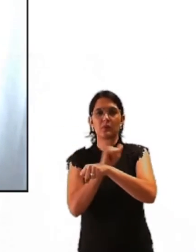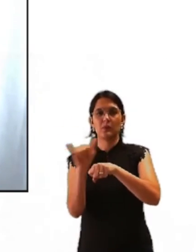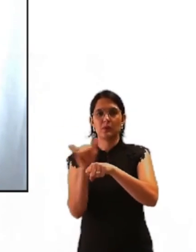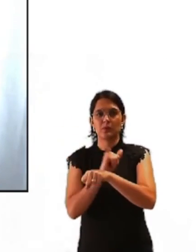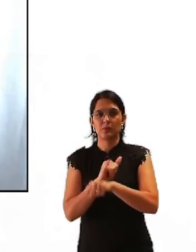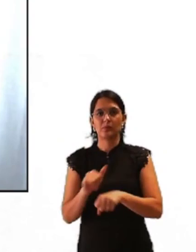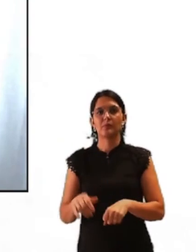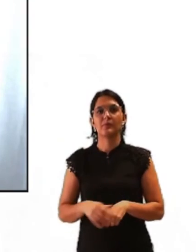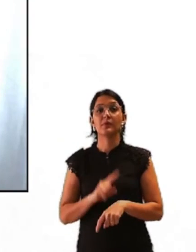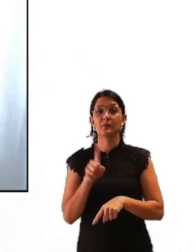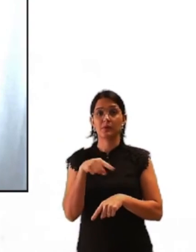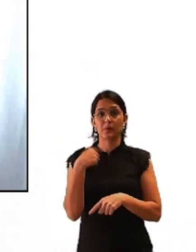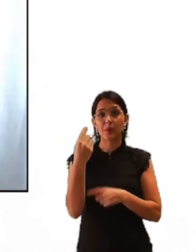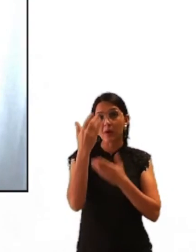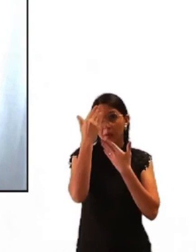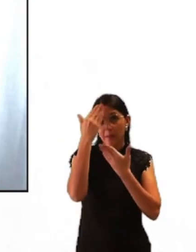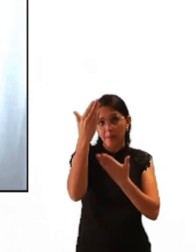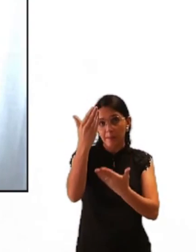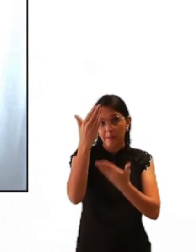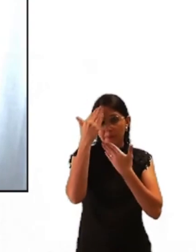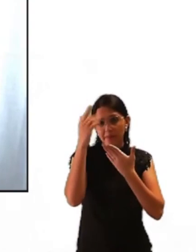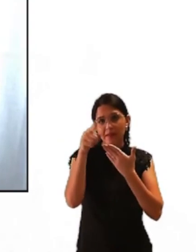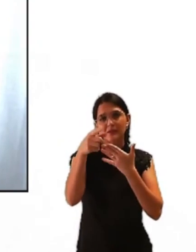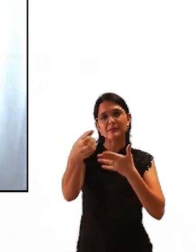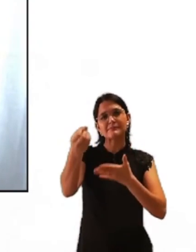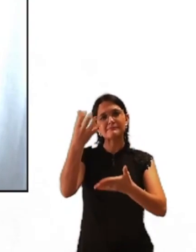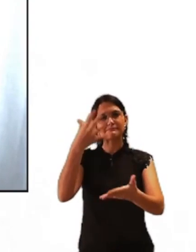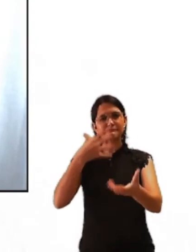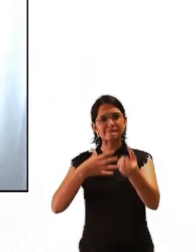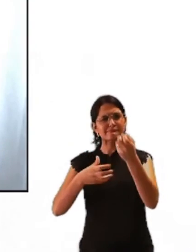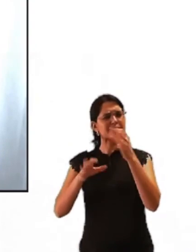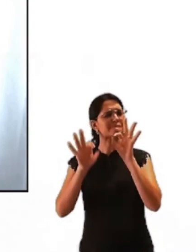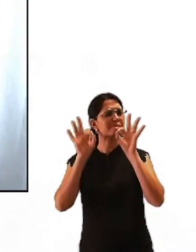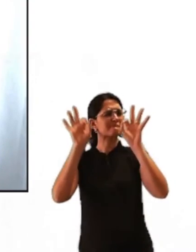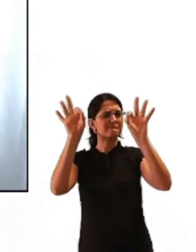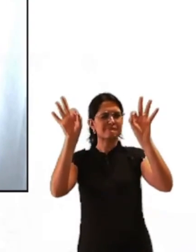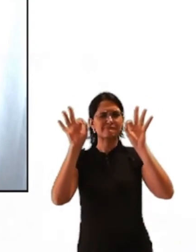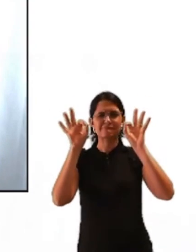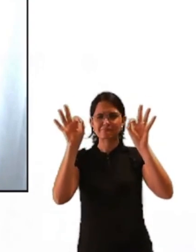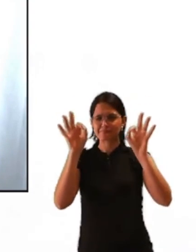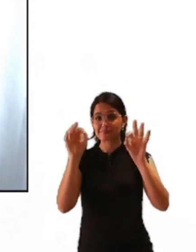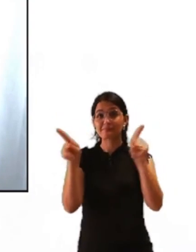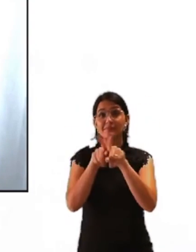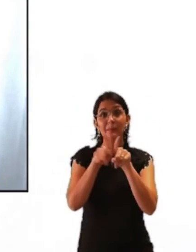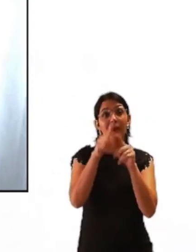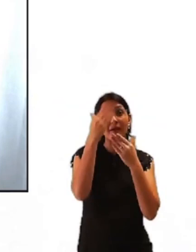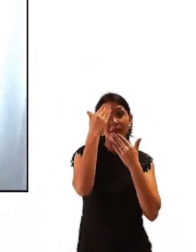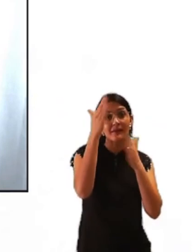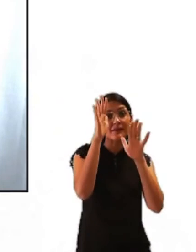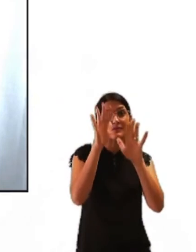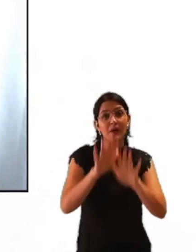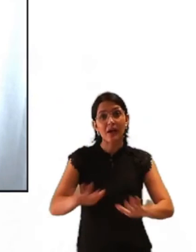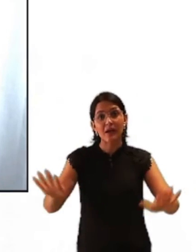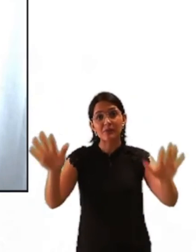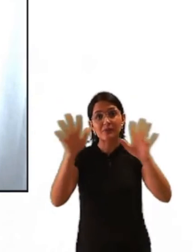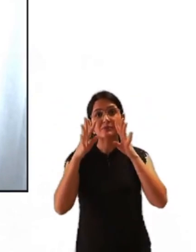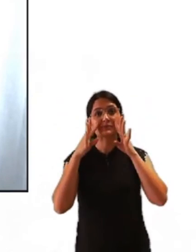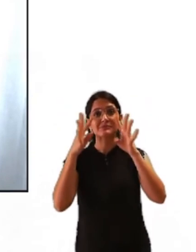agradeço demais ao senhor pela brilhante exposição. Agradeço a participação de todos também e